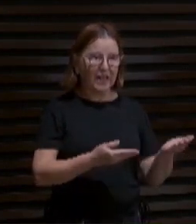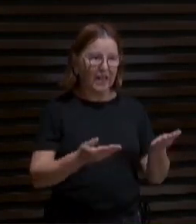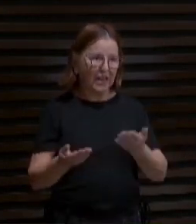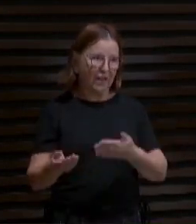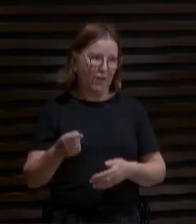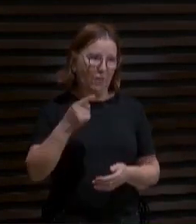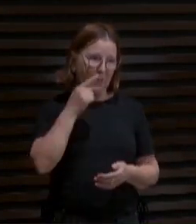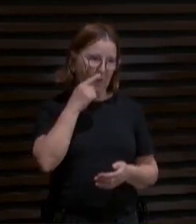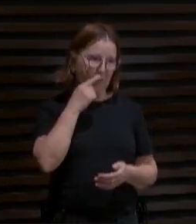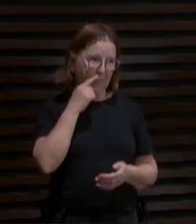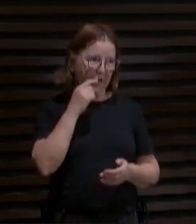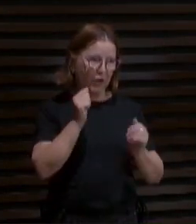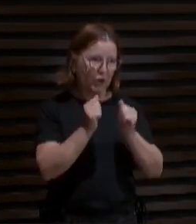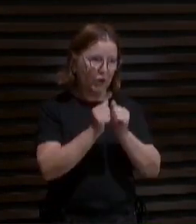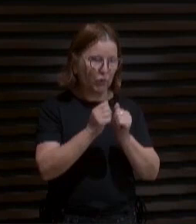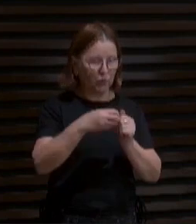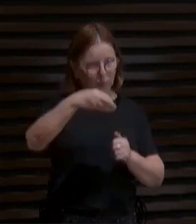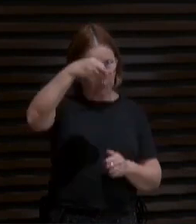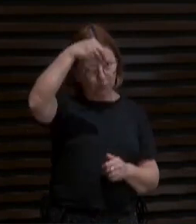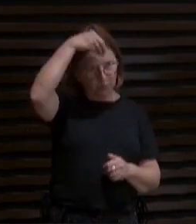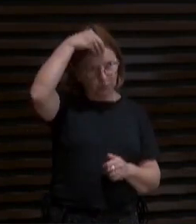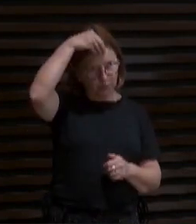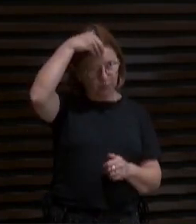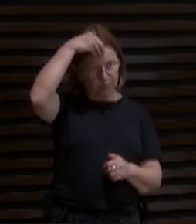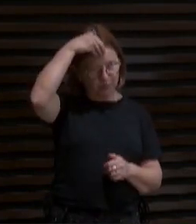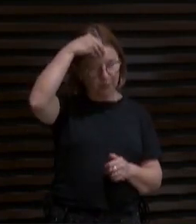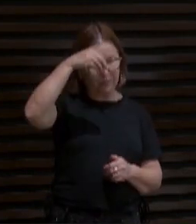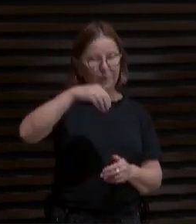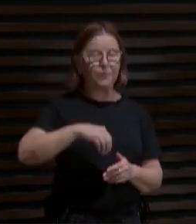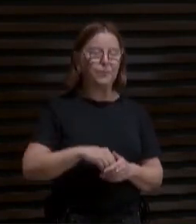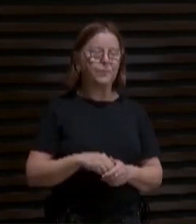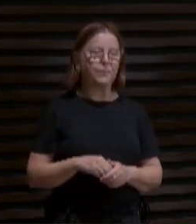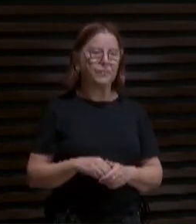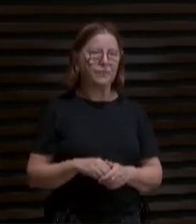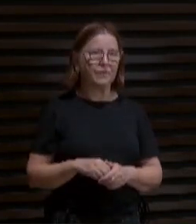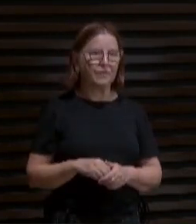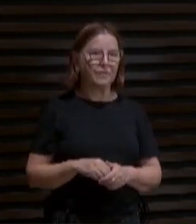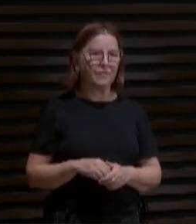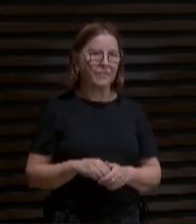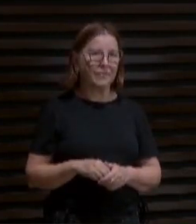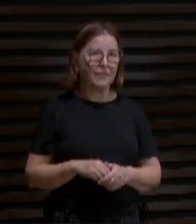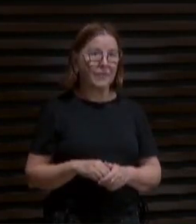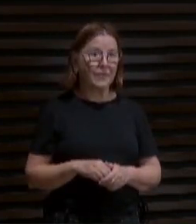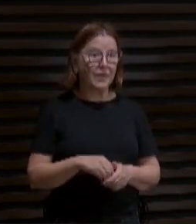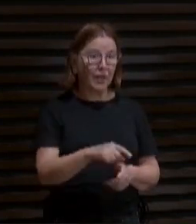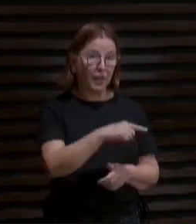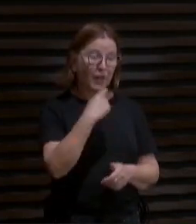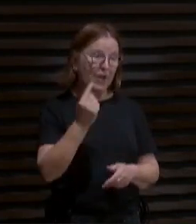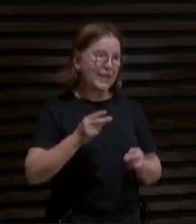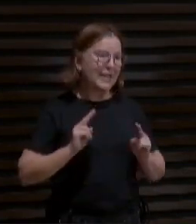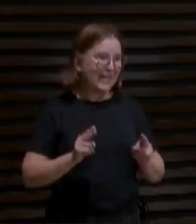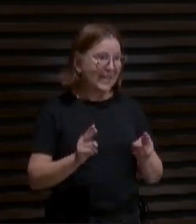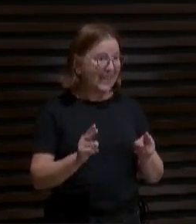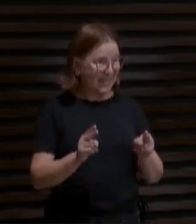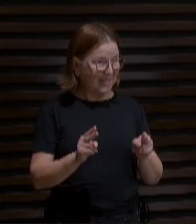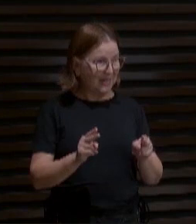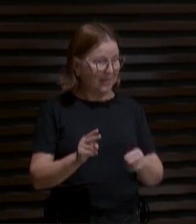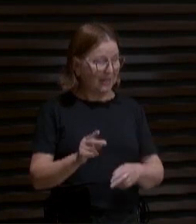seu sobrinho especial. A gente sempre dentro da família tem alguém